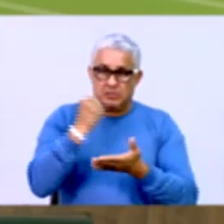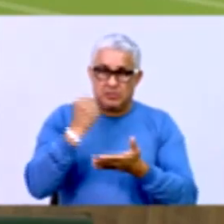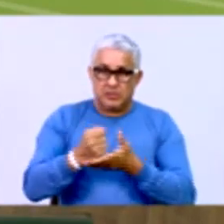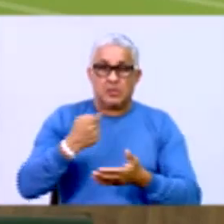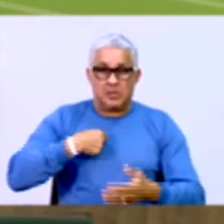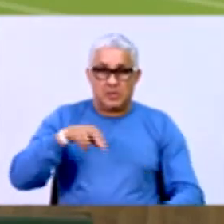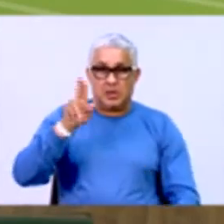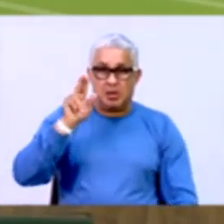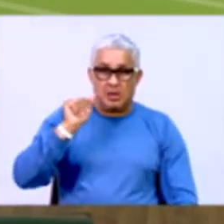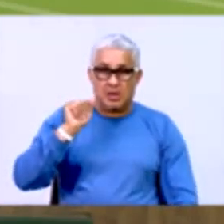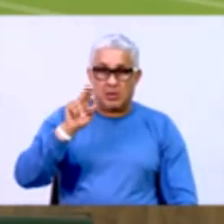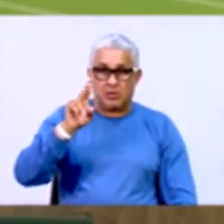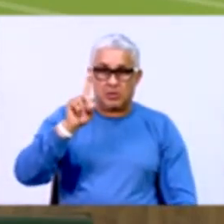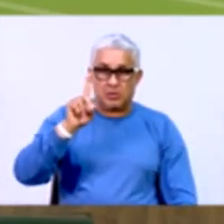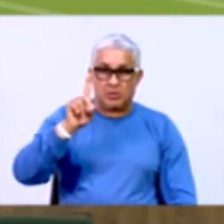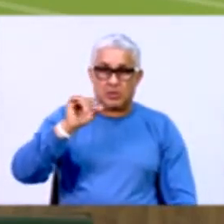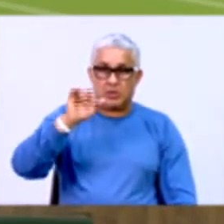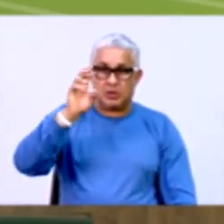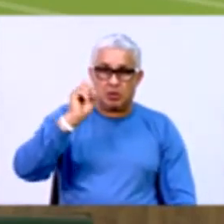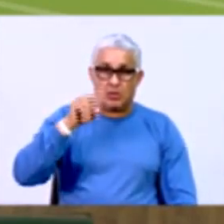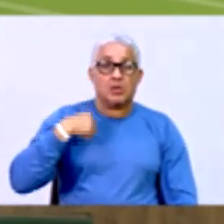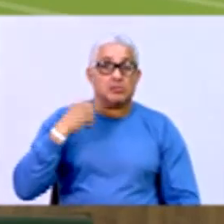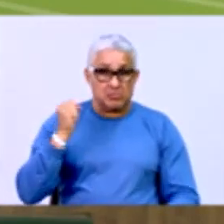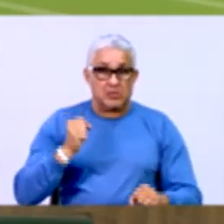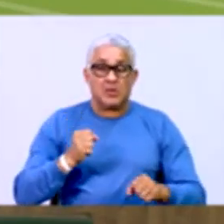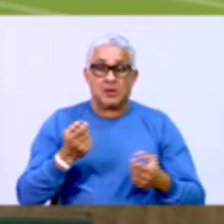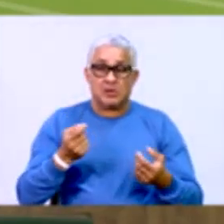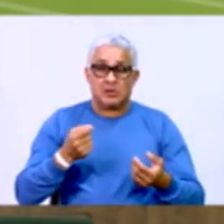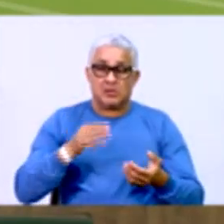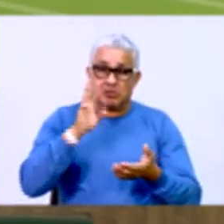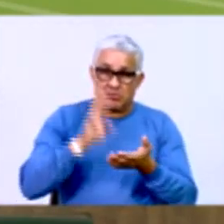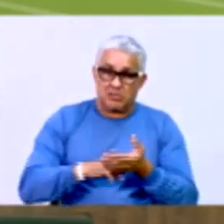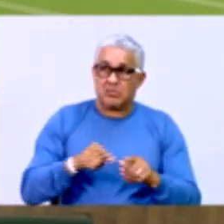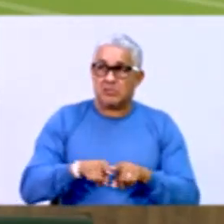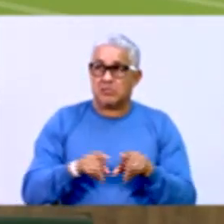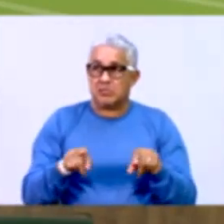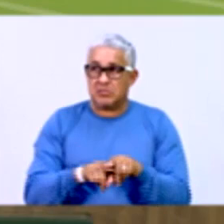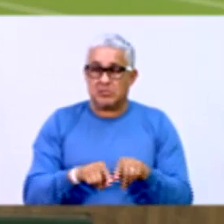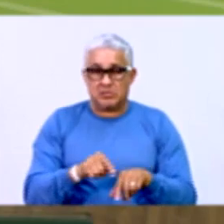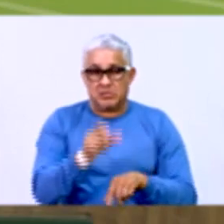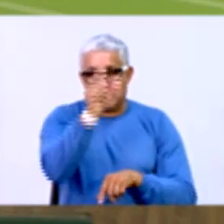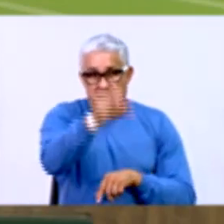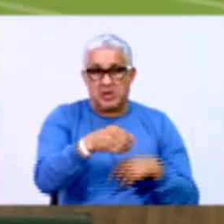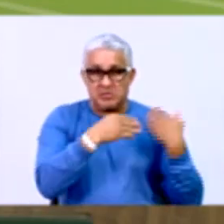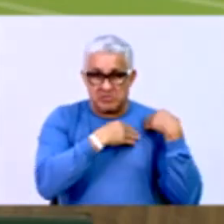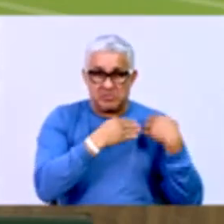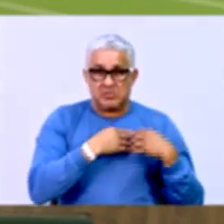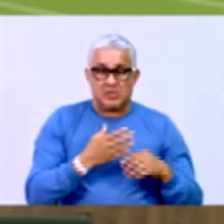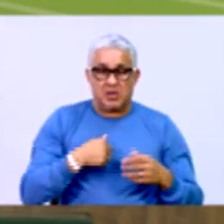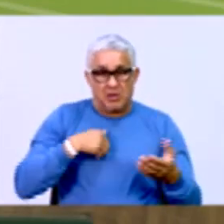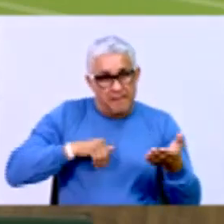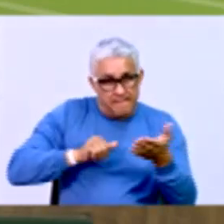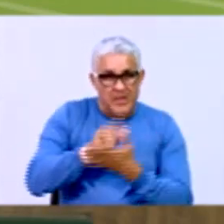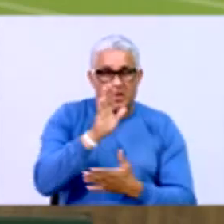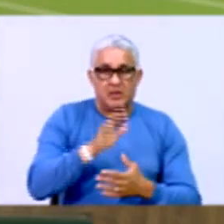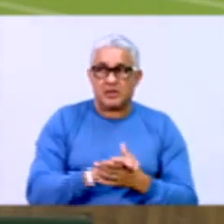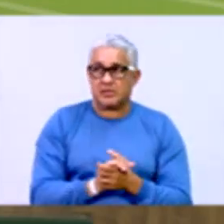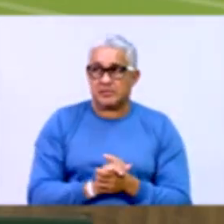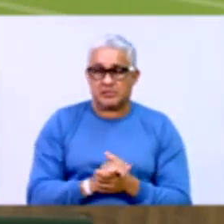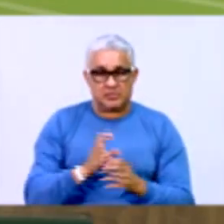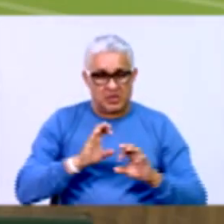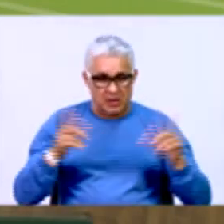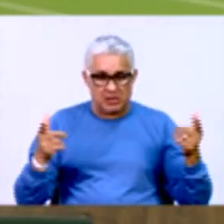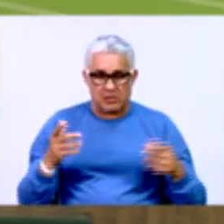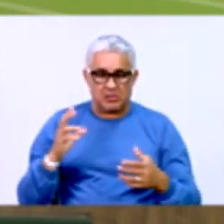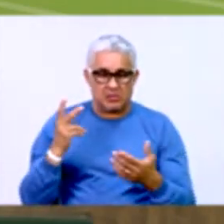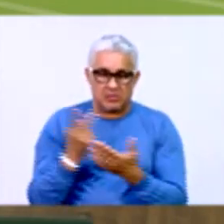auditor e eu poderia ser criminalizado. Vai que aquele funcionário, olha, esse cara foi responsável pela minha demissão, né? Lógico que não aconteceu